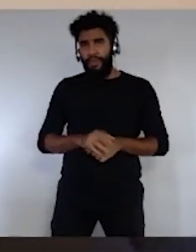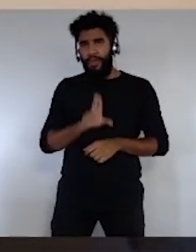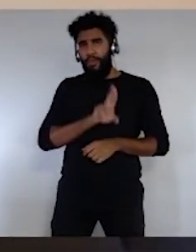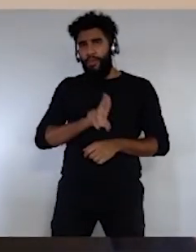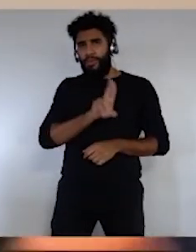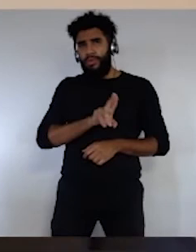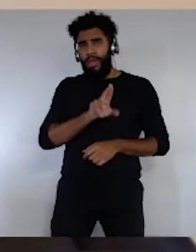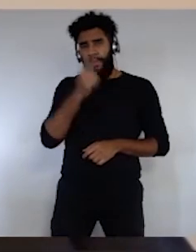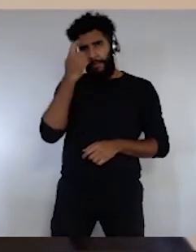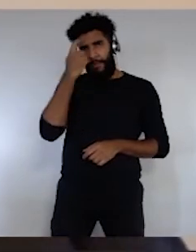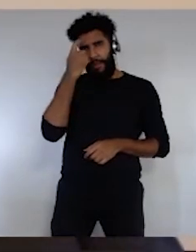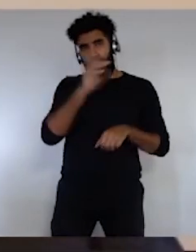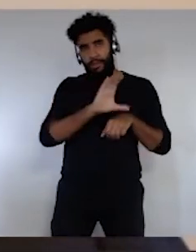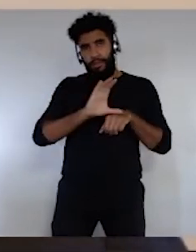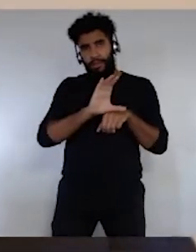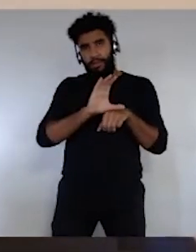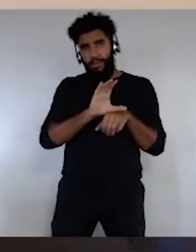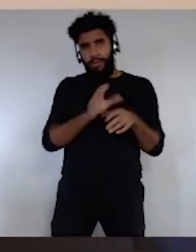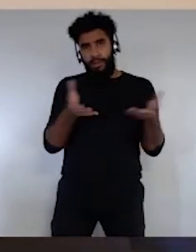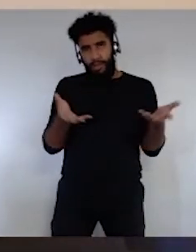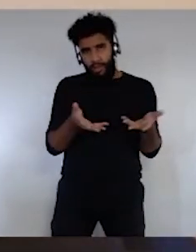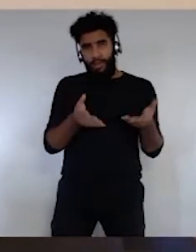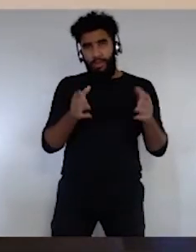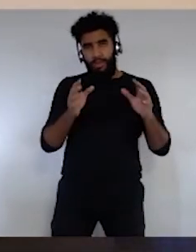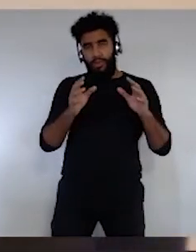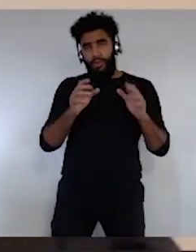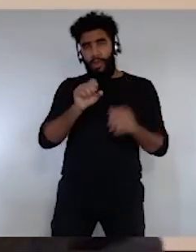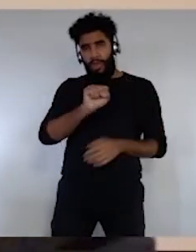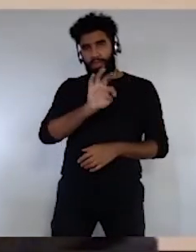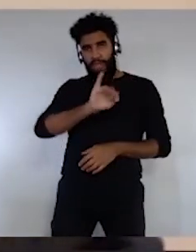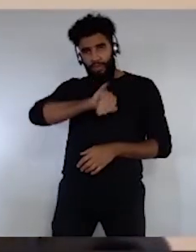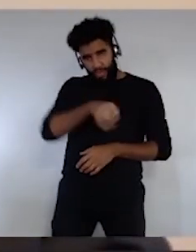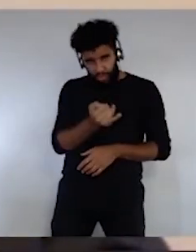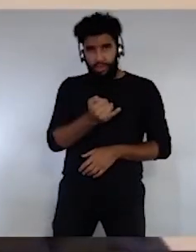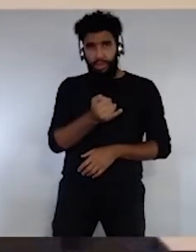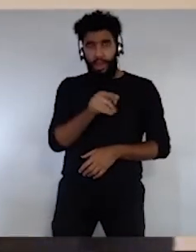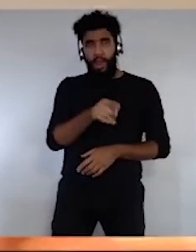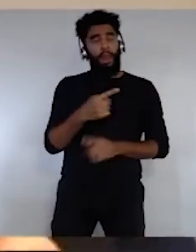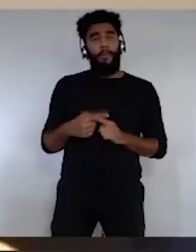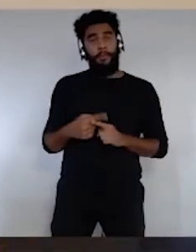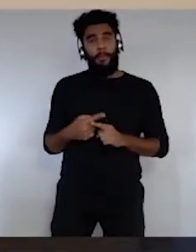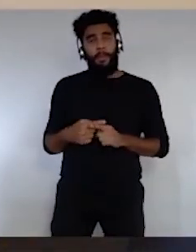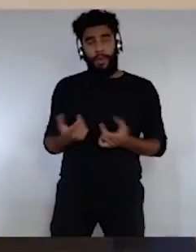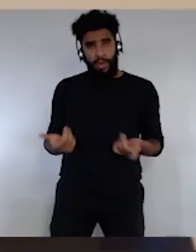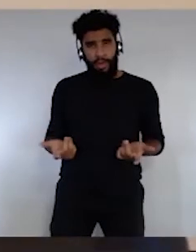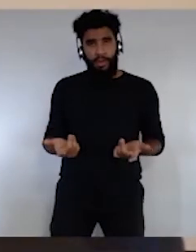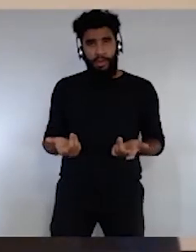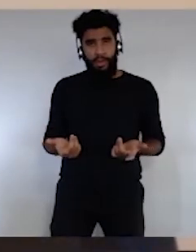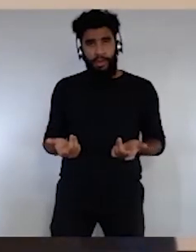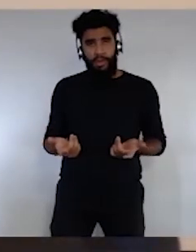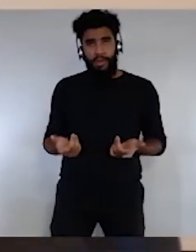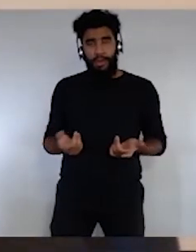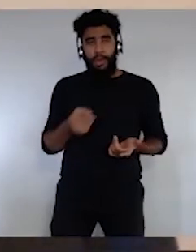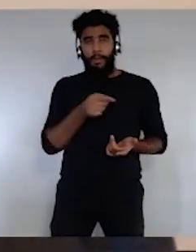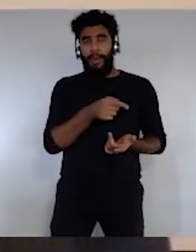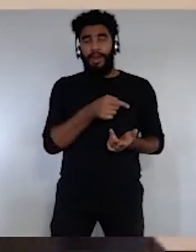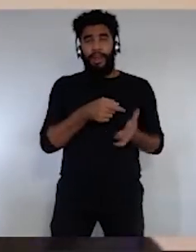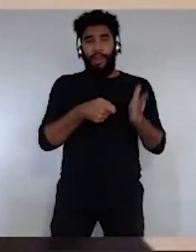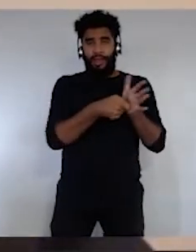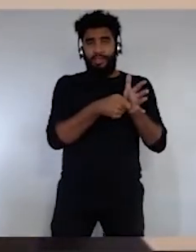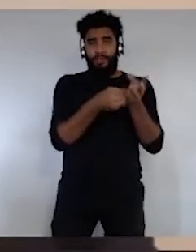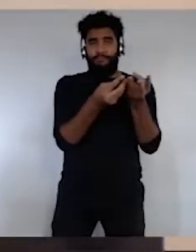transjulgado é um conceito jurídico. E esse conceito significa o quê? Do ponto de vista formal, transi em julgado é quando não cabe mais recurso. Quer dizer, a